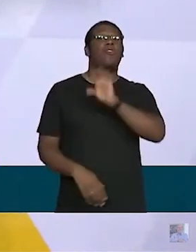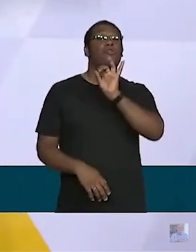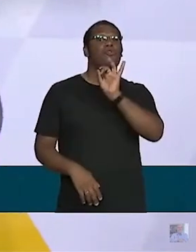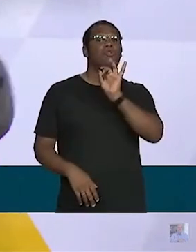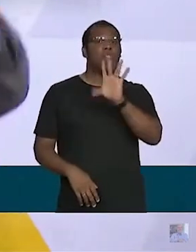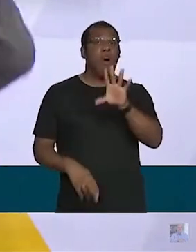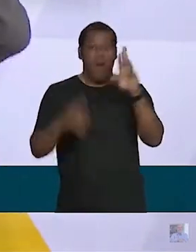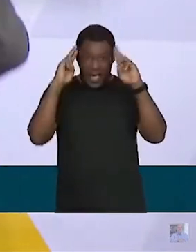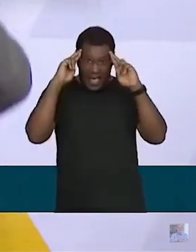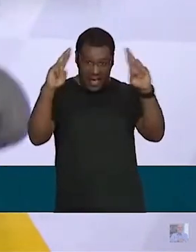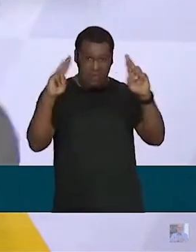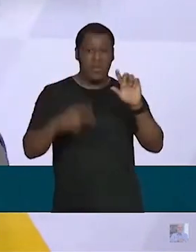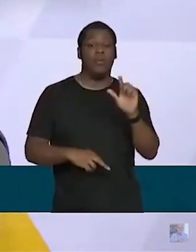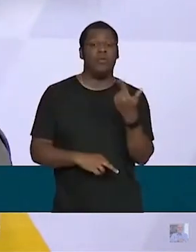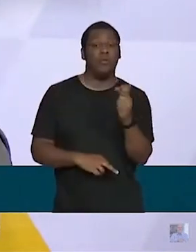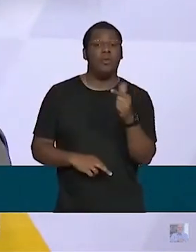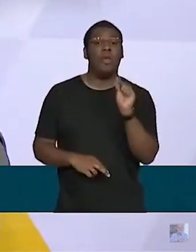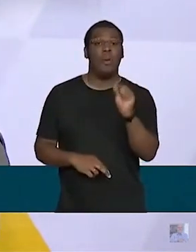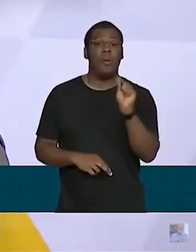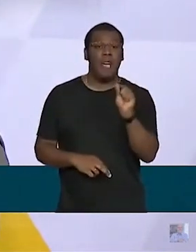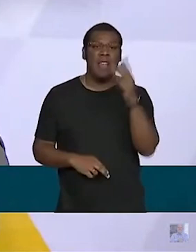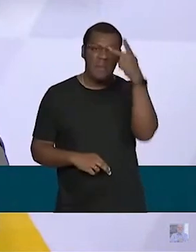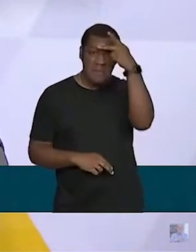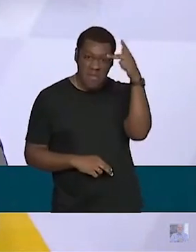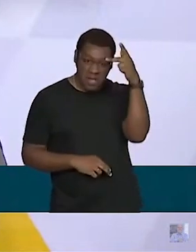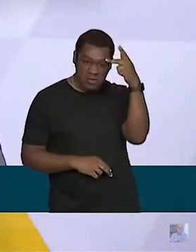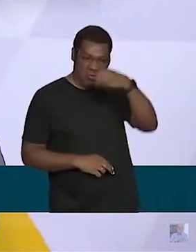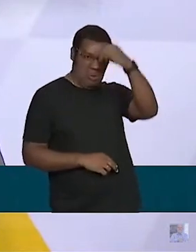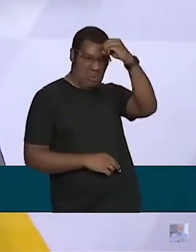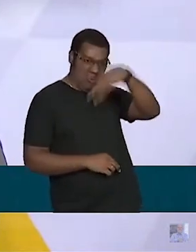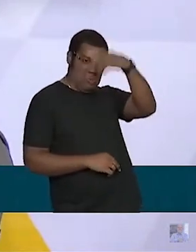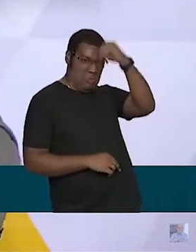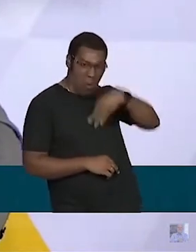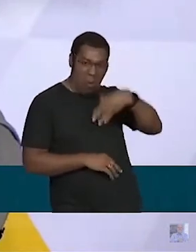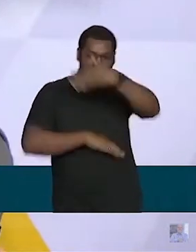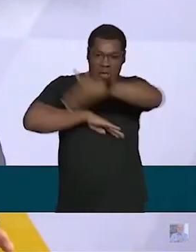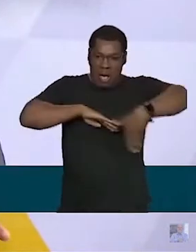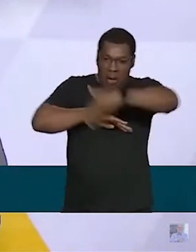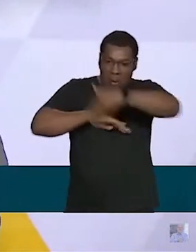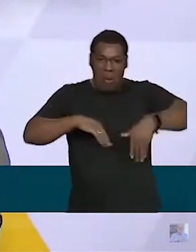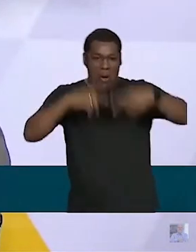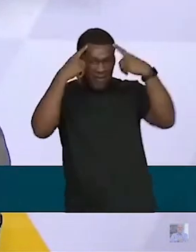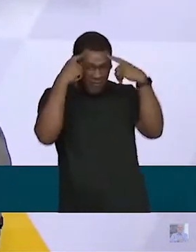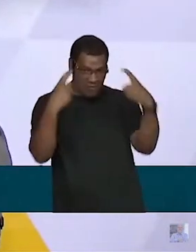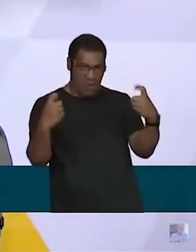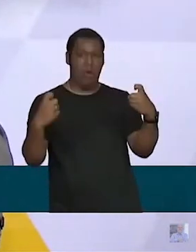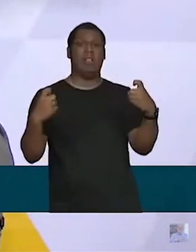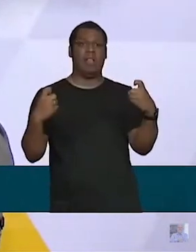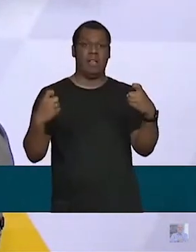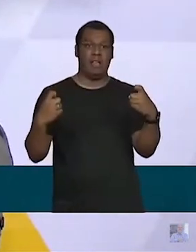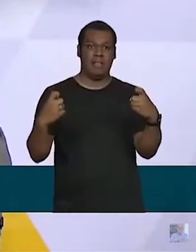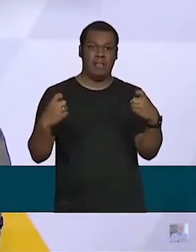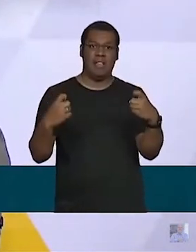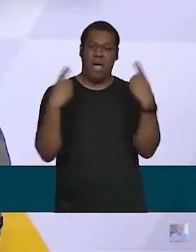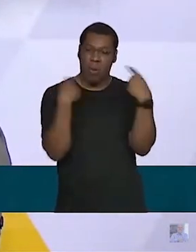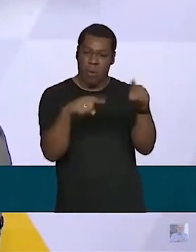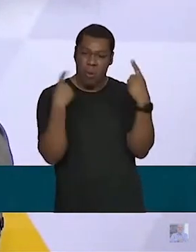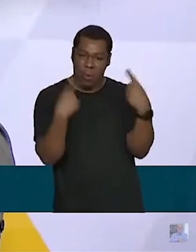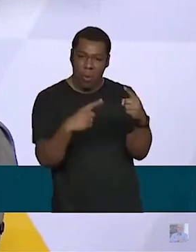respeitar a ignorância dos fascistas que estão na rua solto e provocando as pessoas de